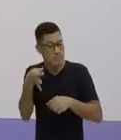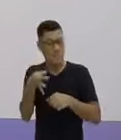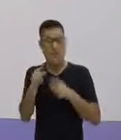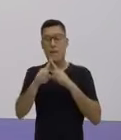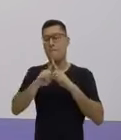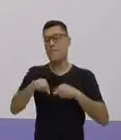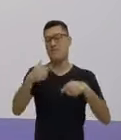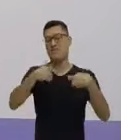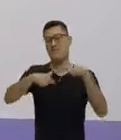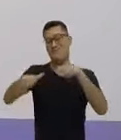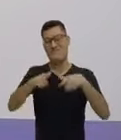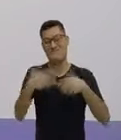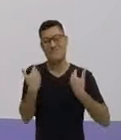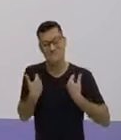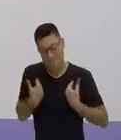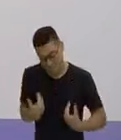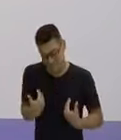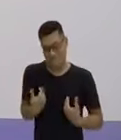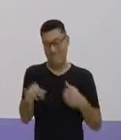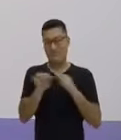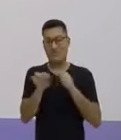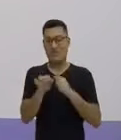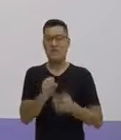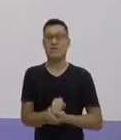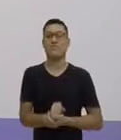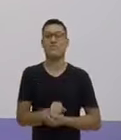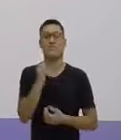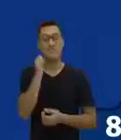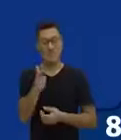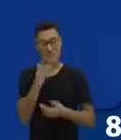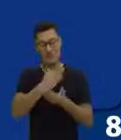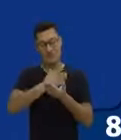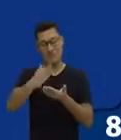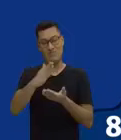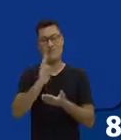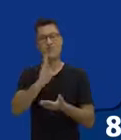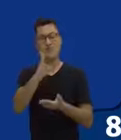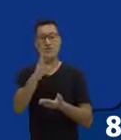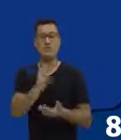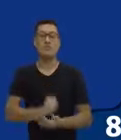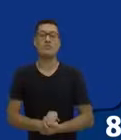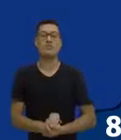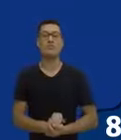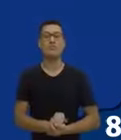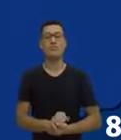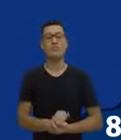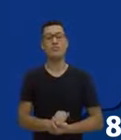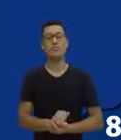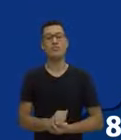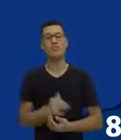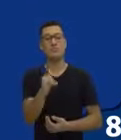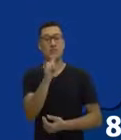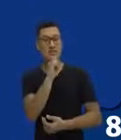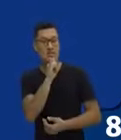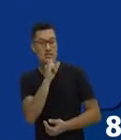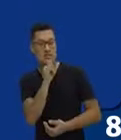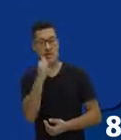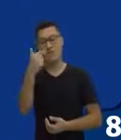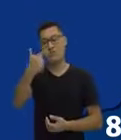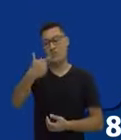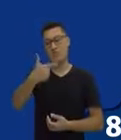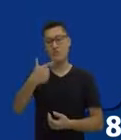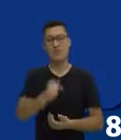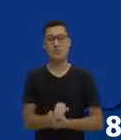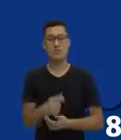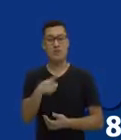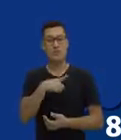porque são as 10 horas que você teria que fazer, tá bom? Vamos seguindo para a nossa aula aí. Vamos lá, Hugo. Vamos lá, vamos lá. Segundo exemplo agora, ele diz assim,